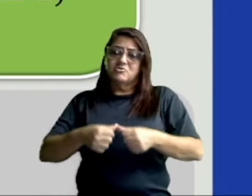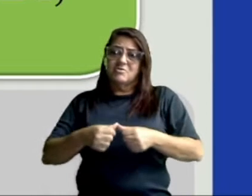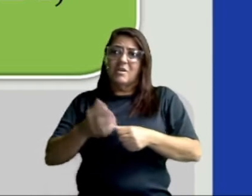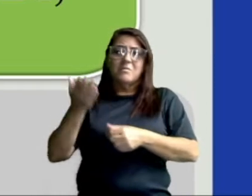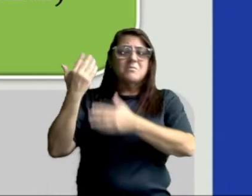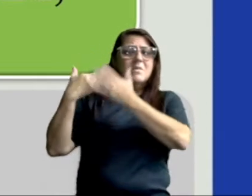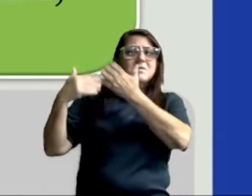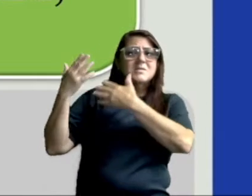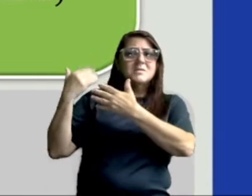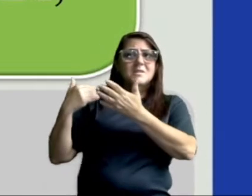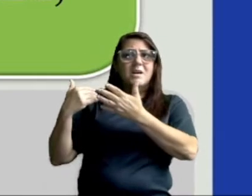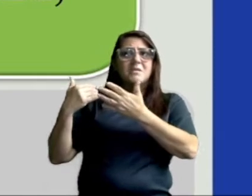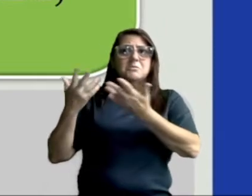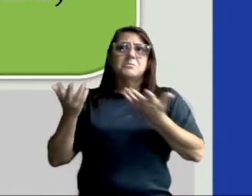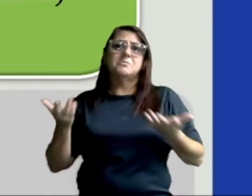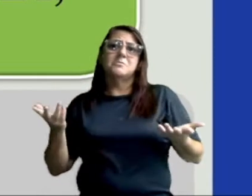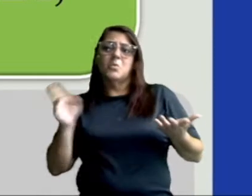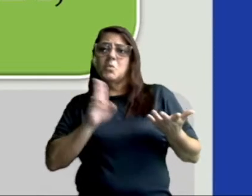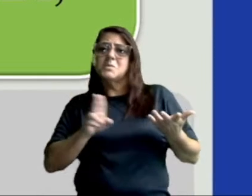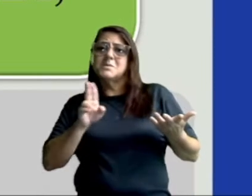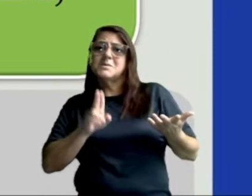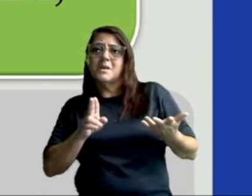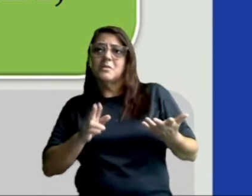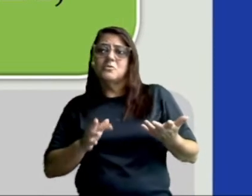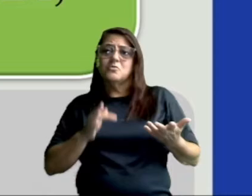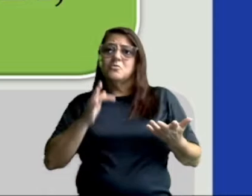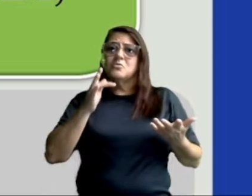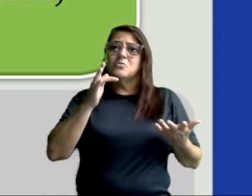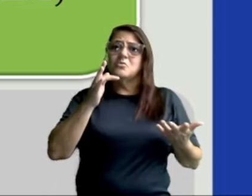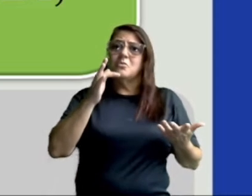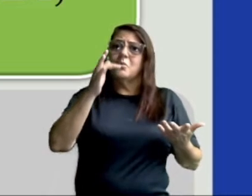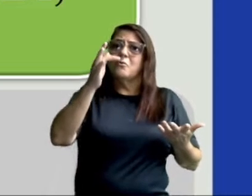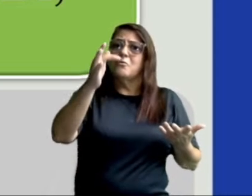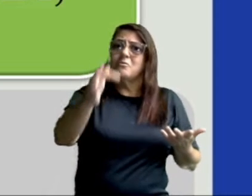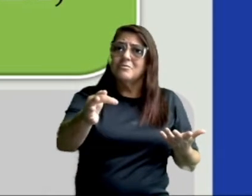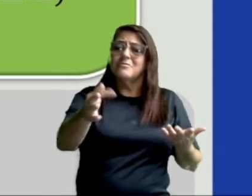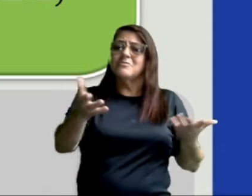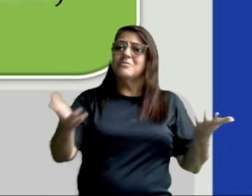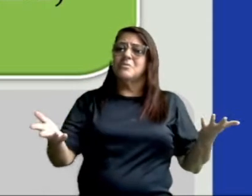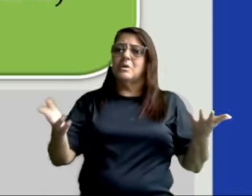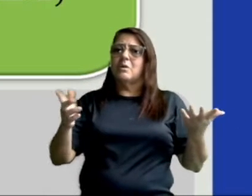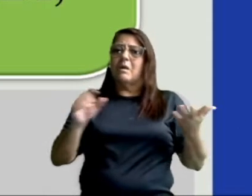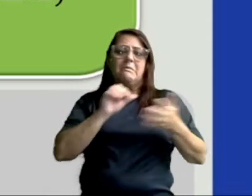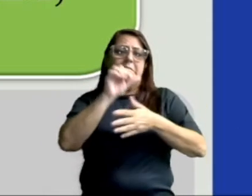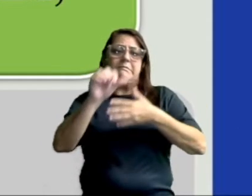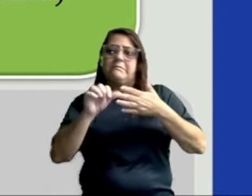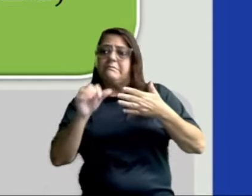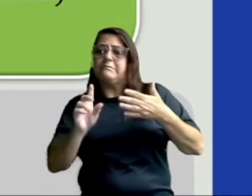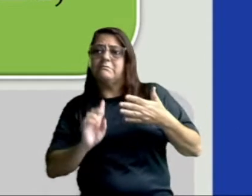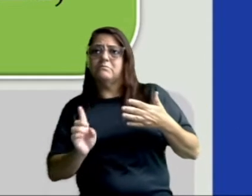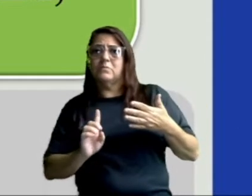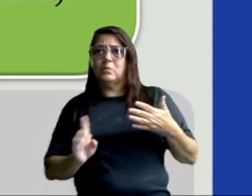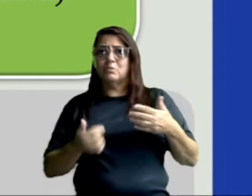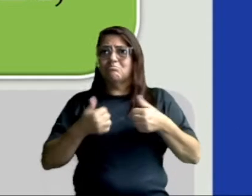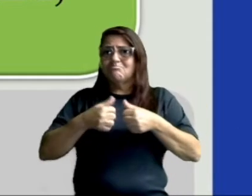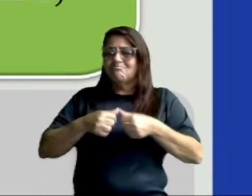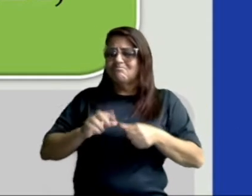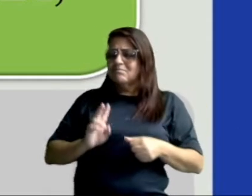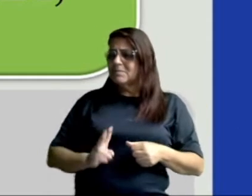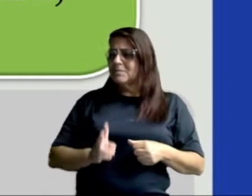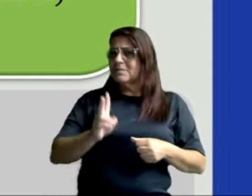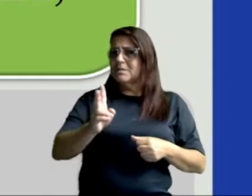particípio passado, para estar no presente, tá? Ele tem variações. Então, todo verbo em que